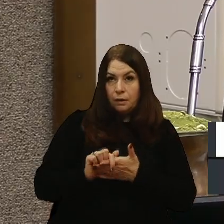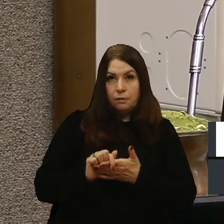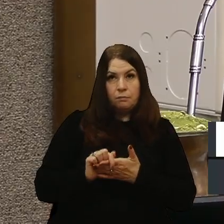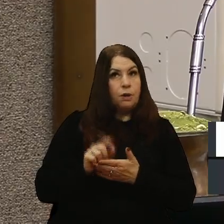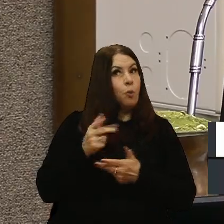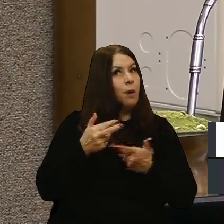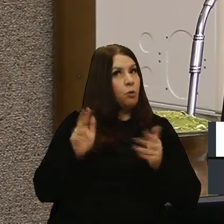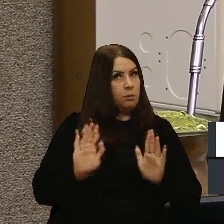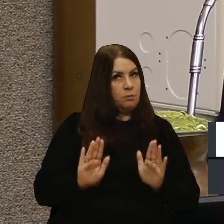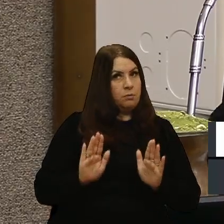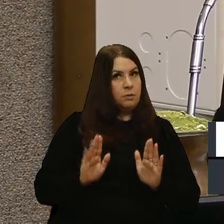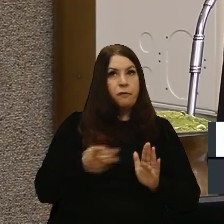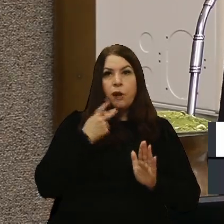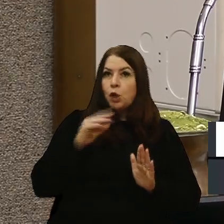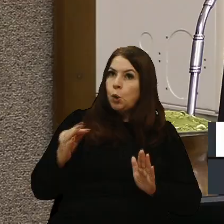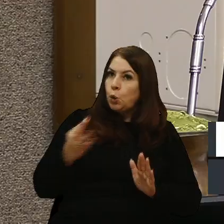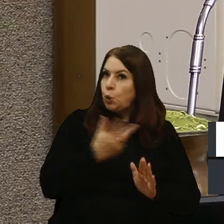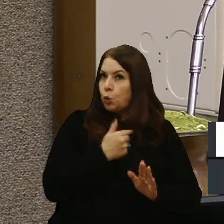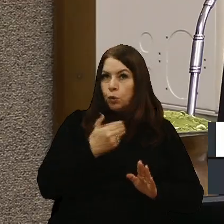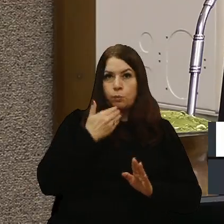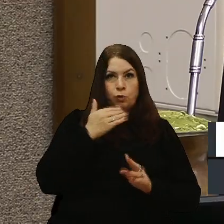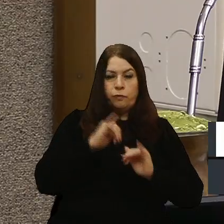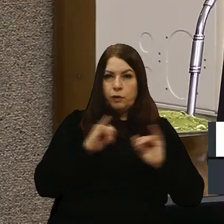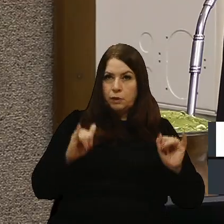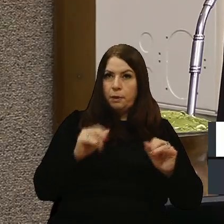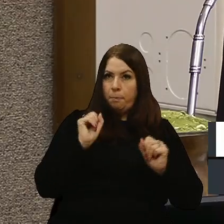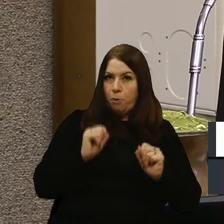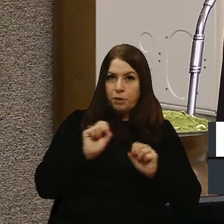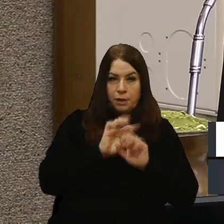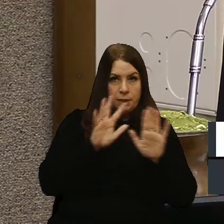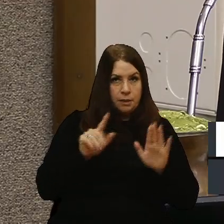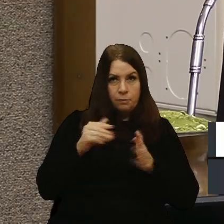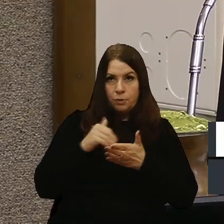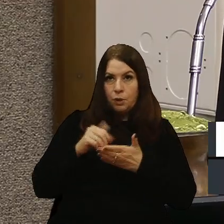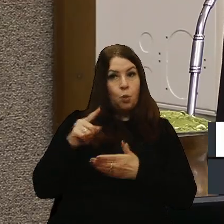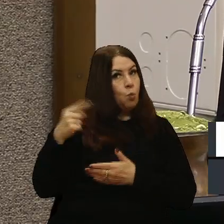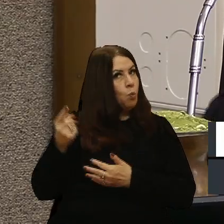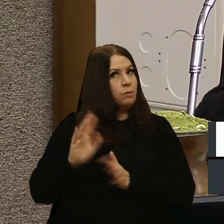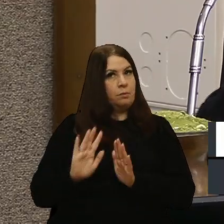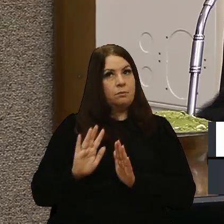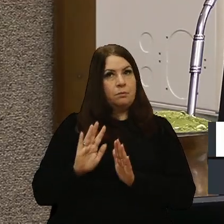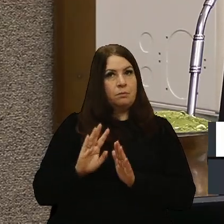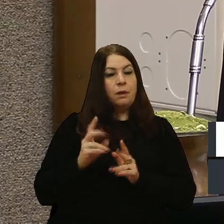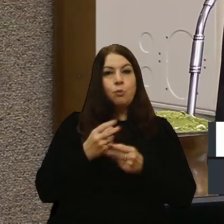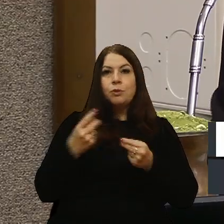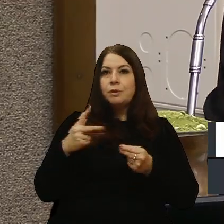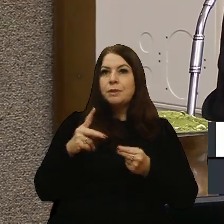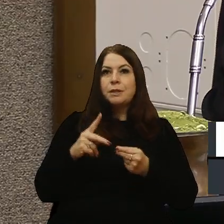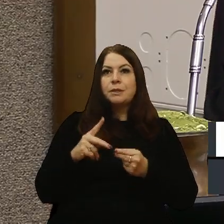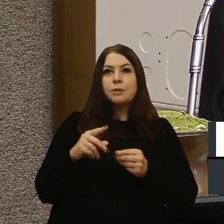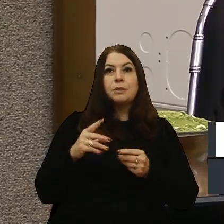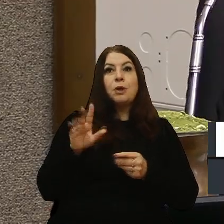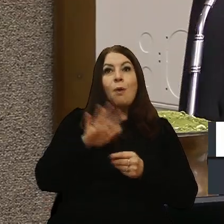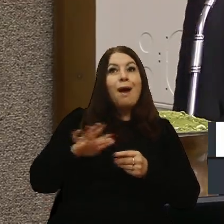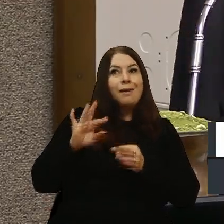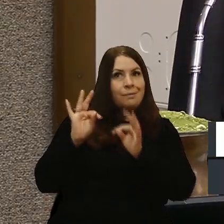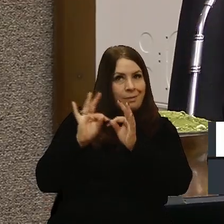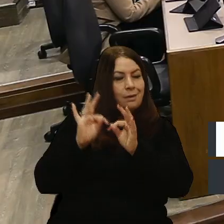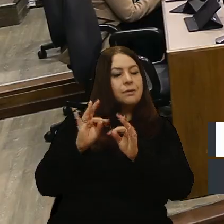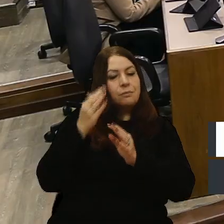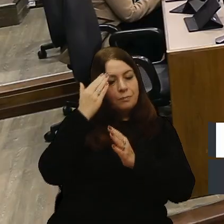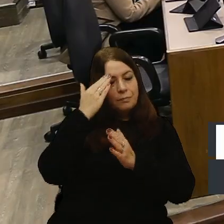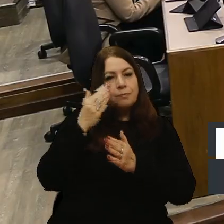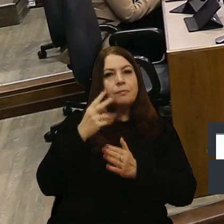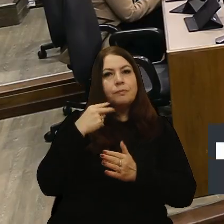é uma coisa. Falar que todos os pedidos de informação podem ser esclarecidos pelos secretários é outra, porque muitos deles são extremamente técnicos. Muito obrigado.